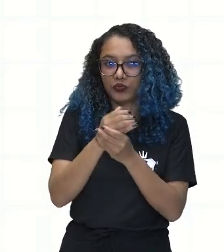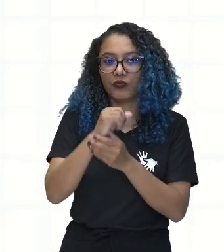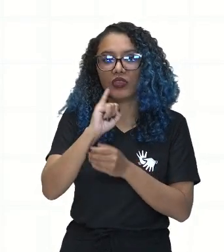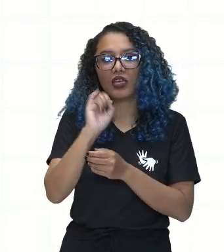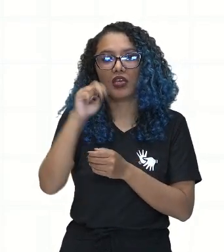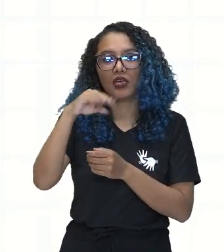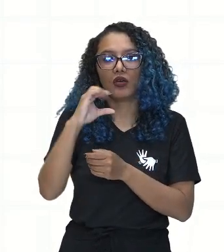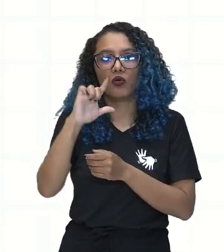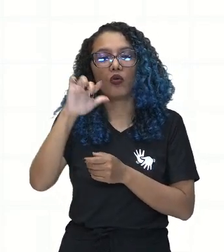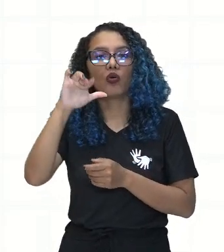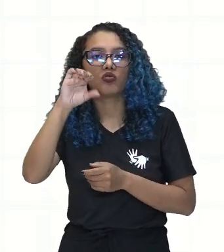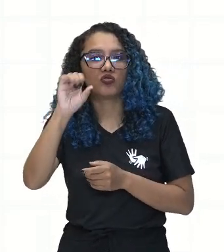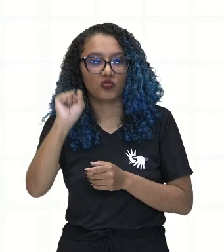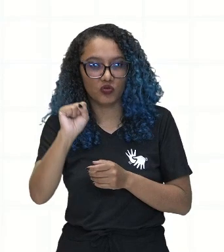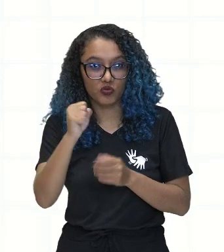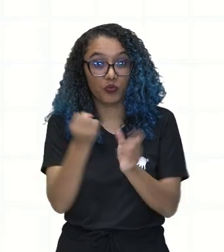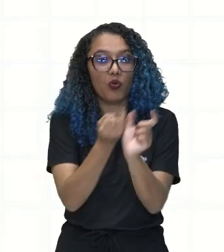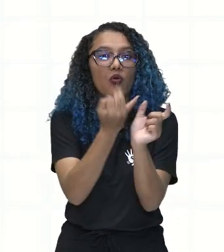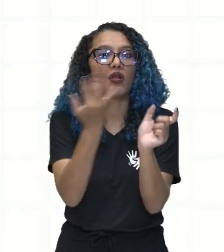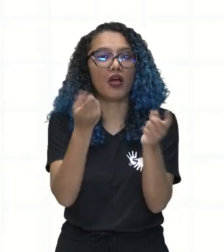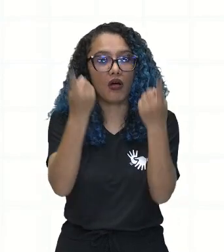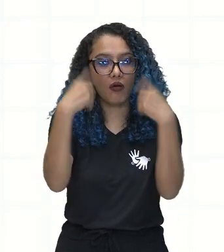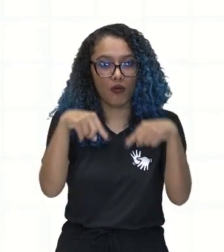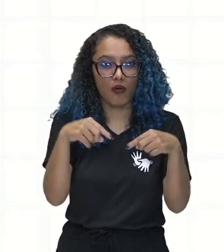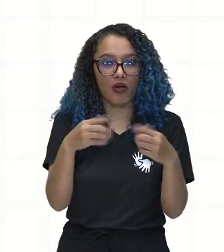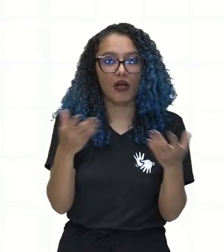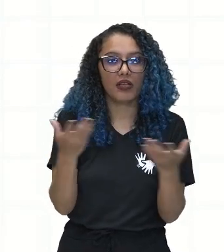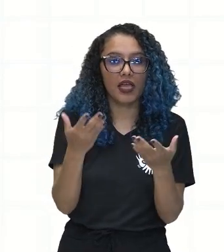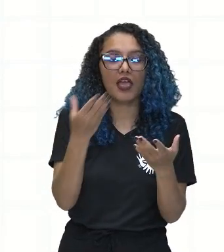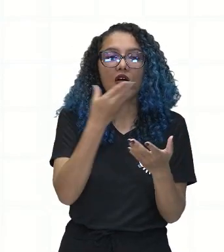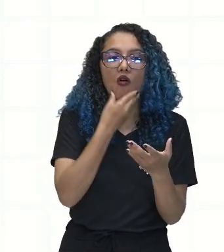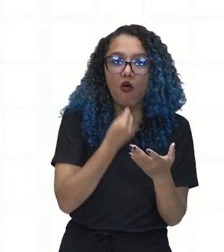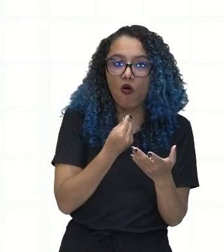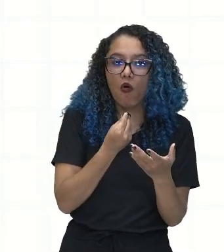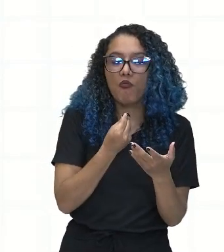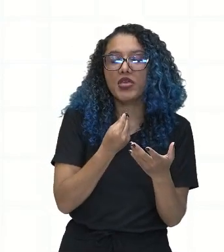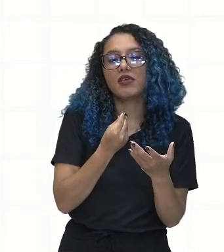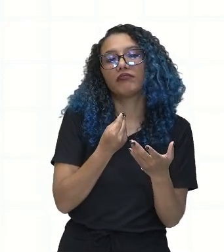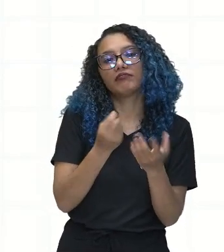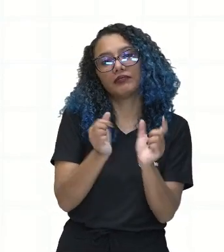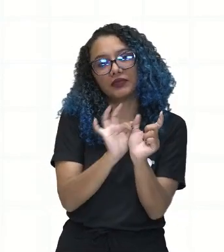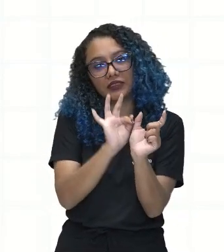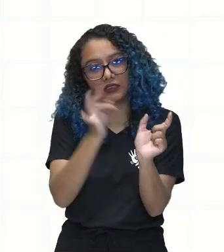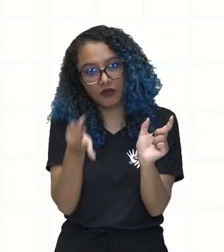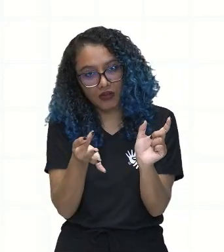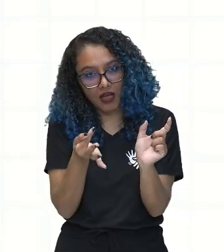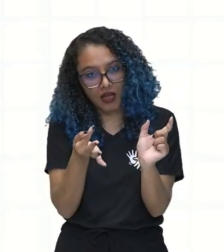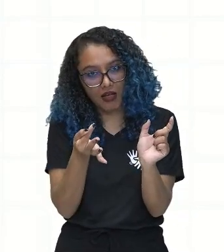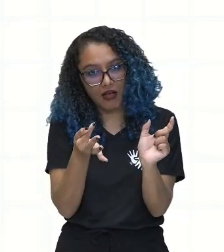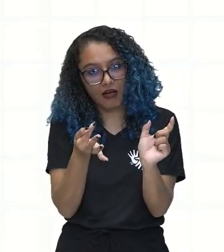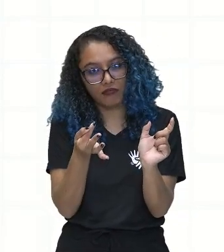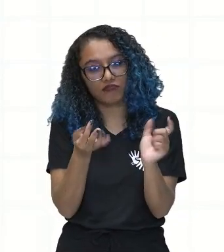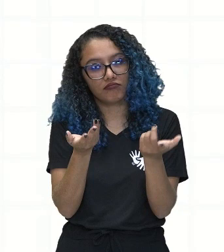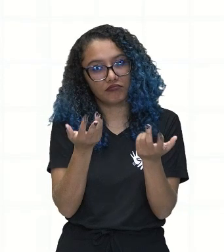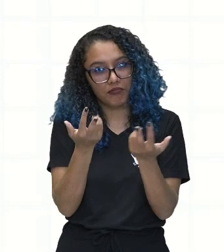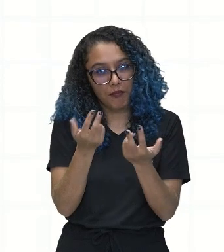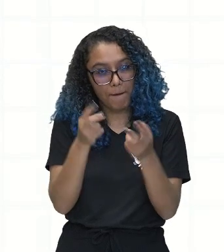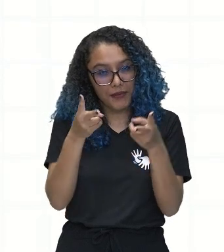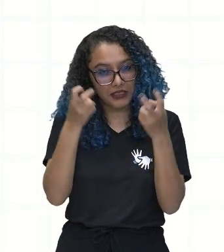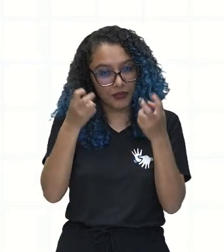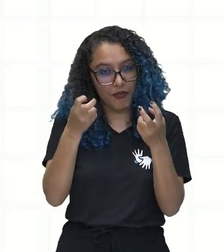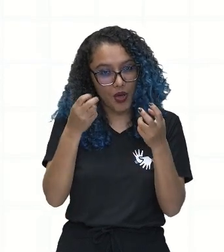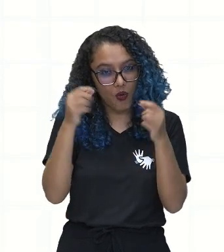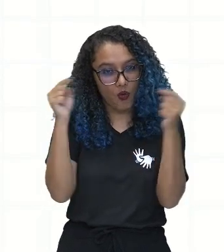o documento, masculino, singular, incluso no processo,